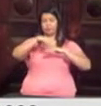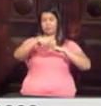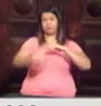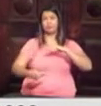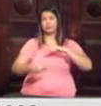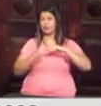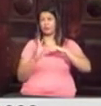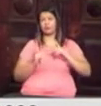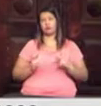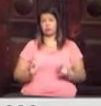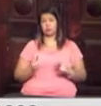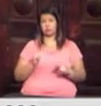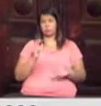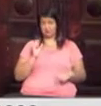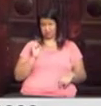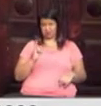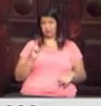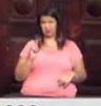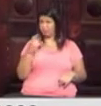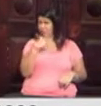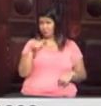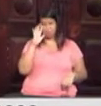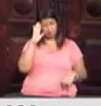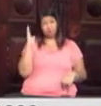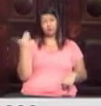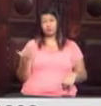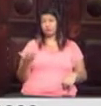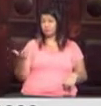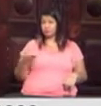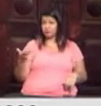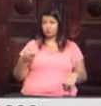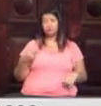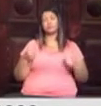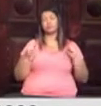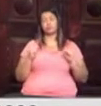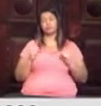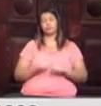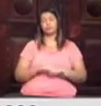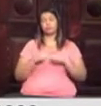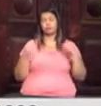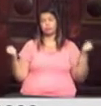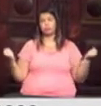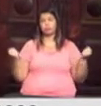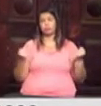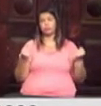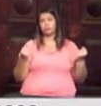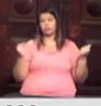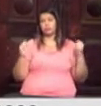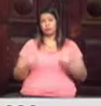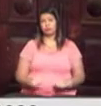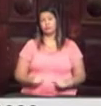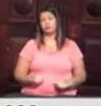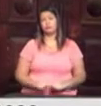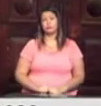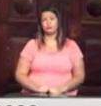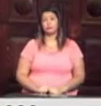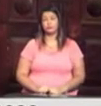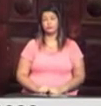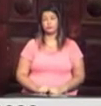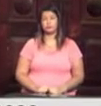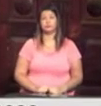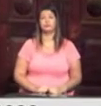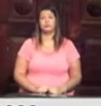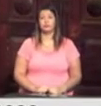não houver uma solução de curto prazo, nós poderemos entrar em convulsão ou em colapso social. Por isso,